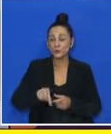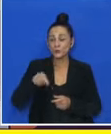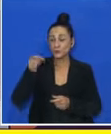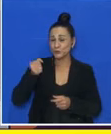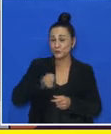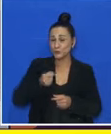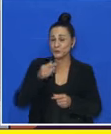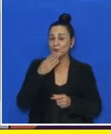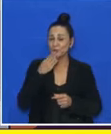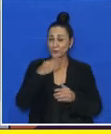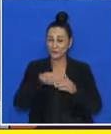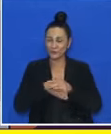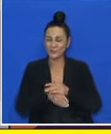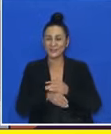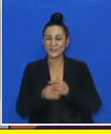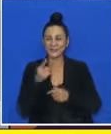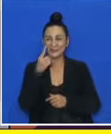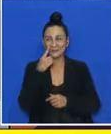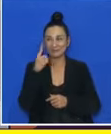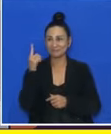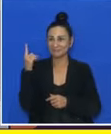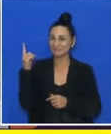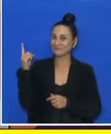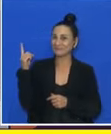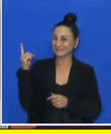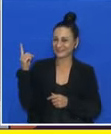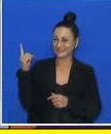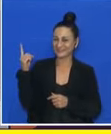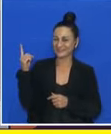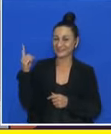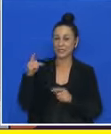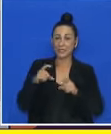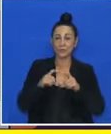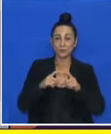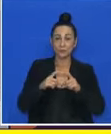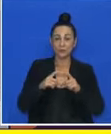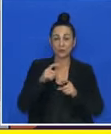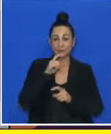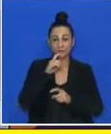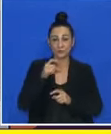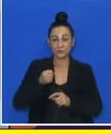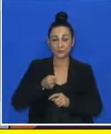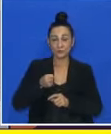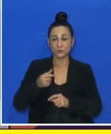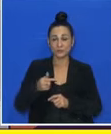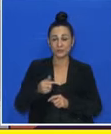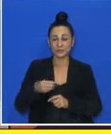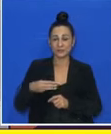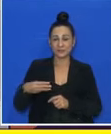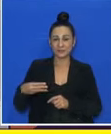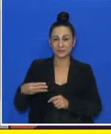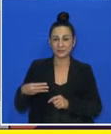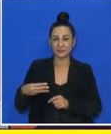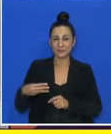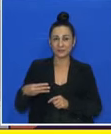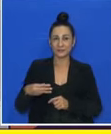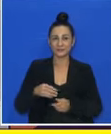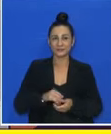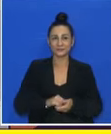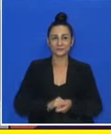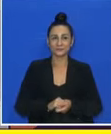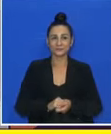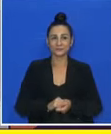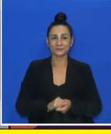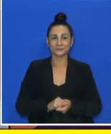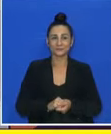último número da Time Mania. Tá na tela. Bola verde, número 73. Verde,